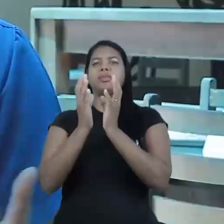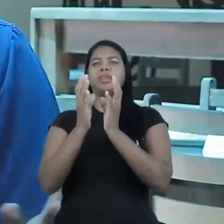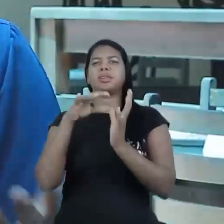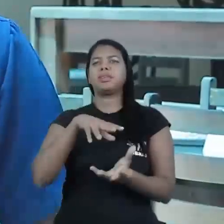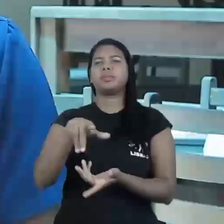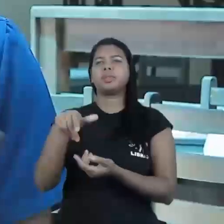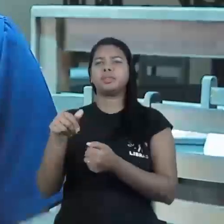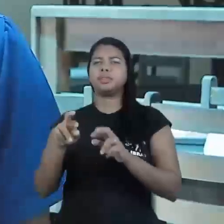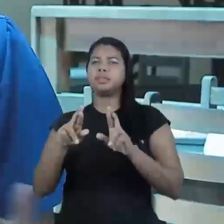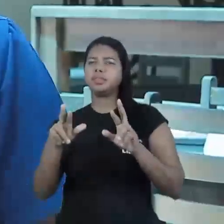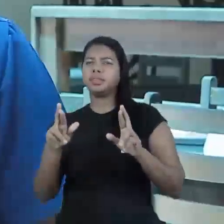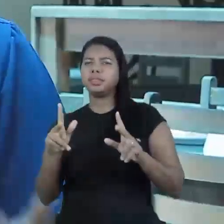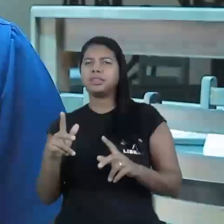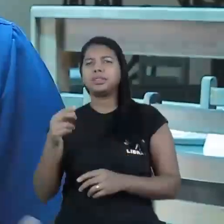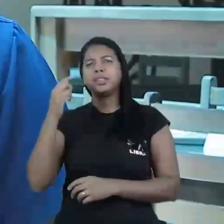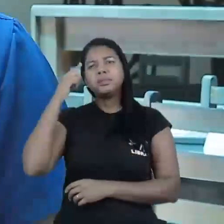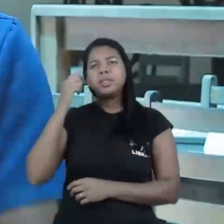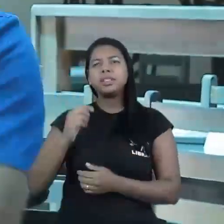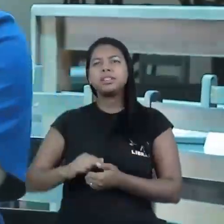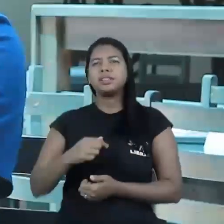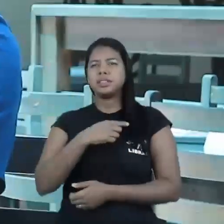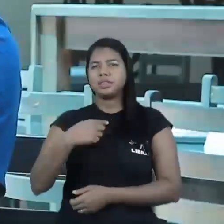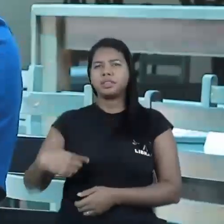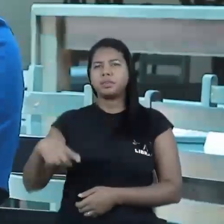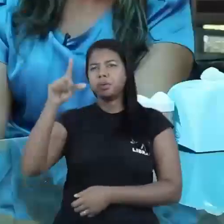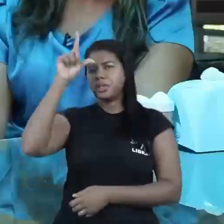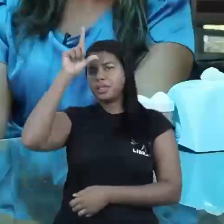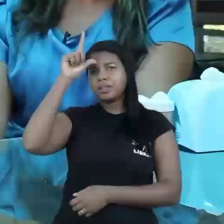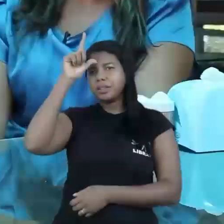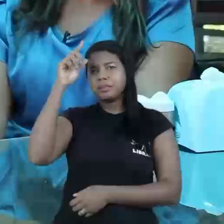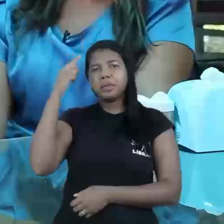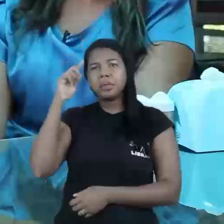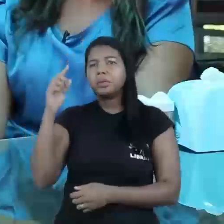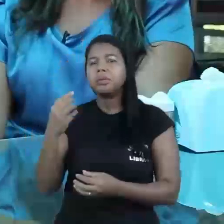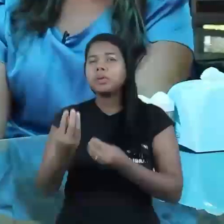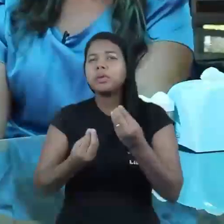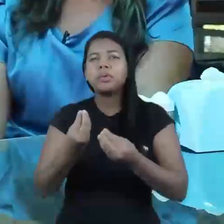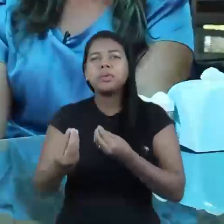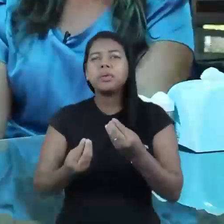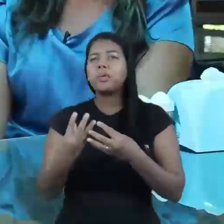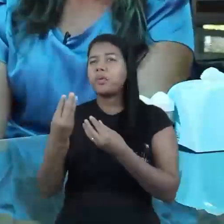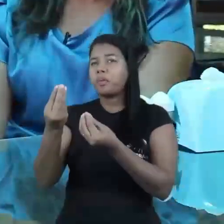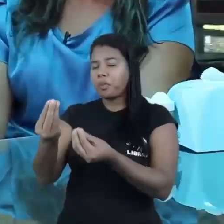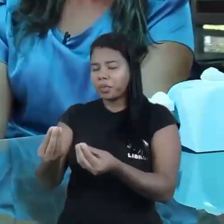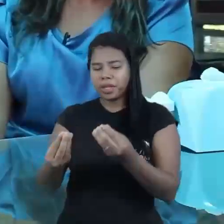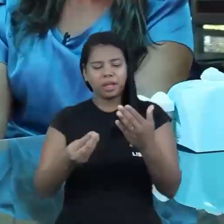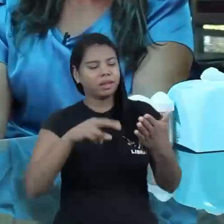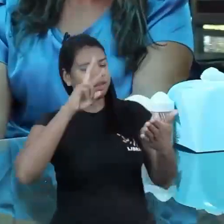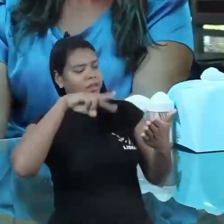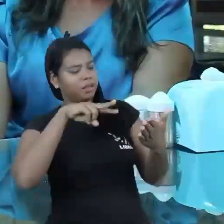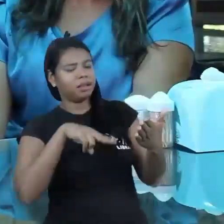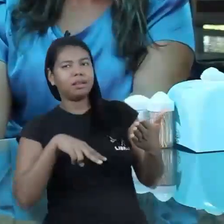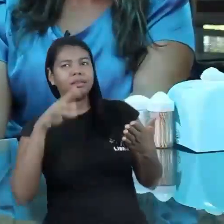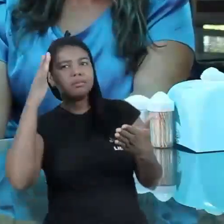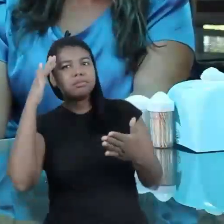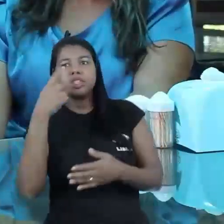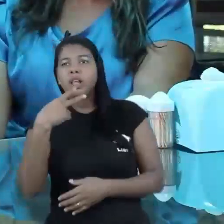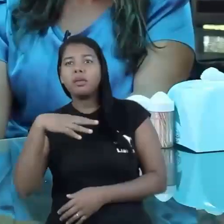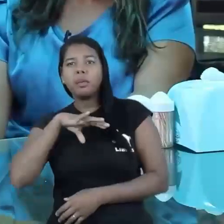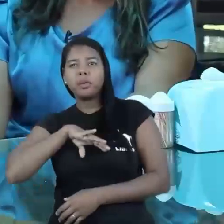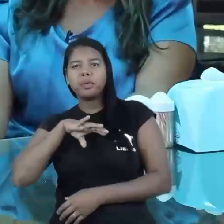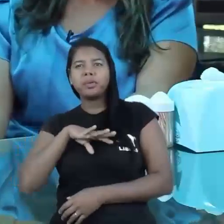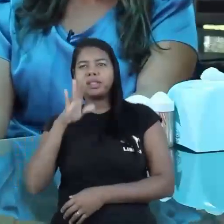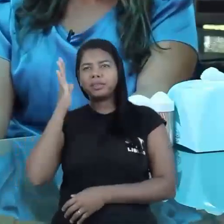diferenciado. Imagina se chega um japonês ou um alemão e eu não tenho como passar o cardápio para ele. Além de a gente